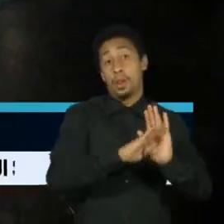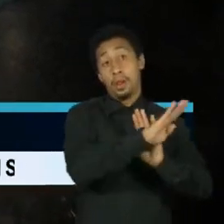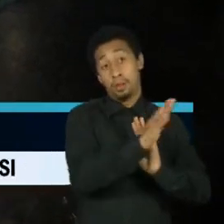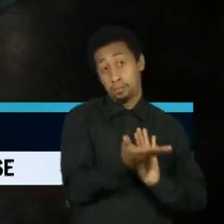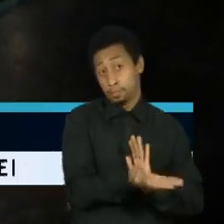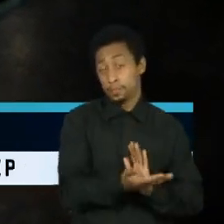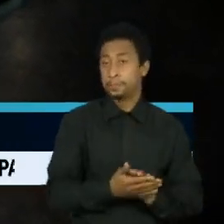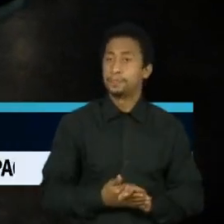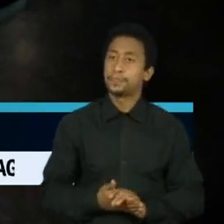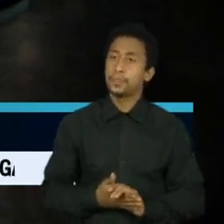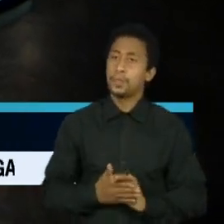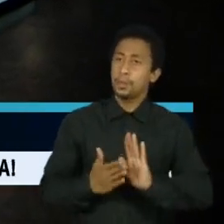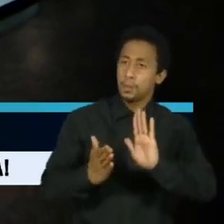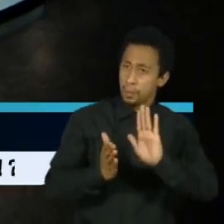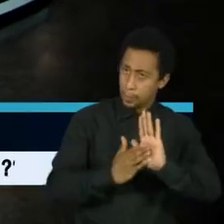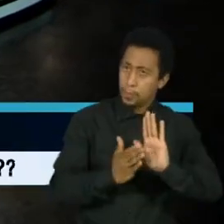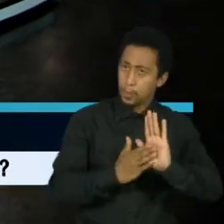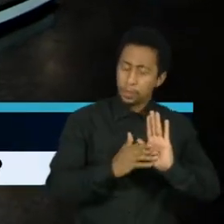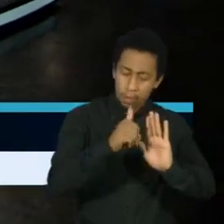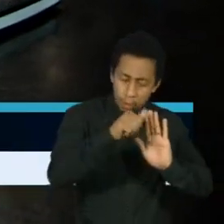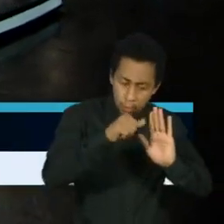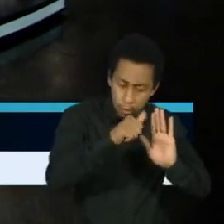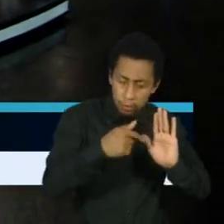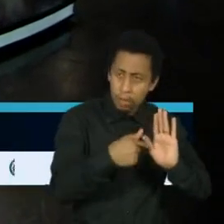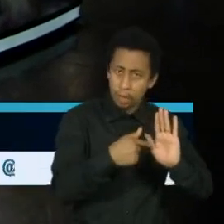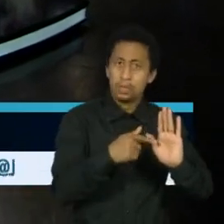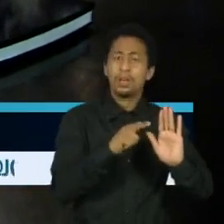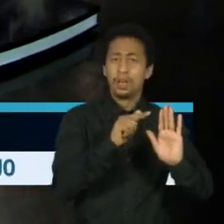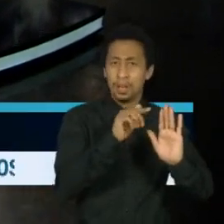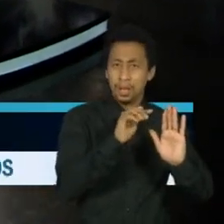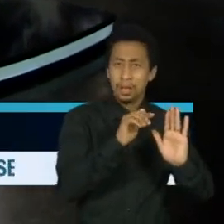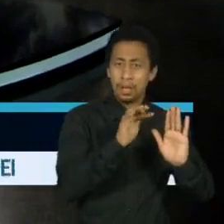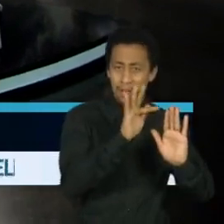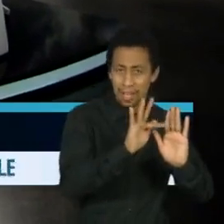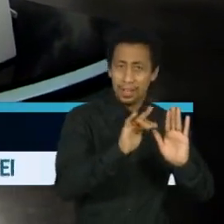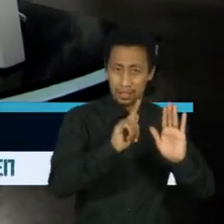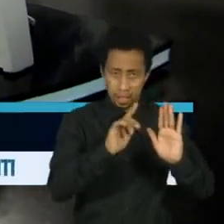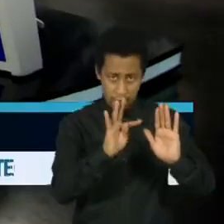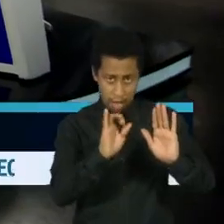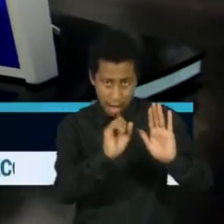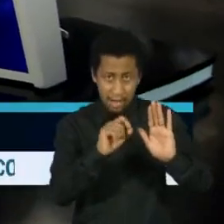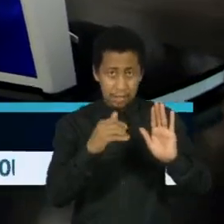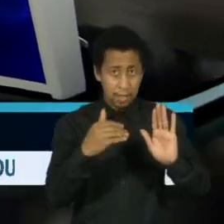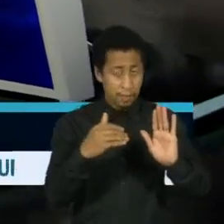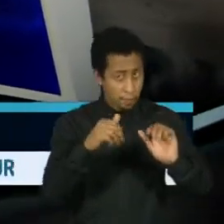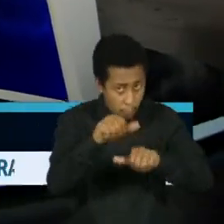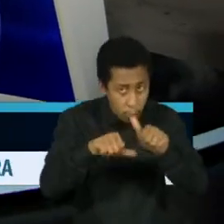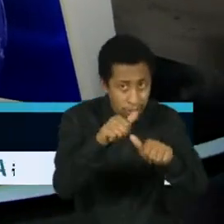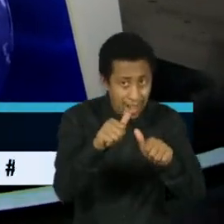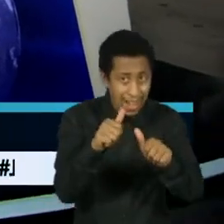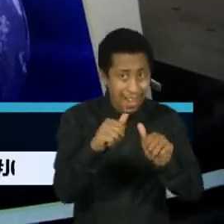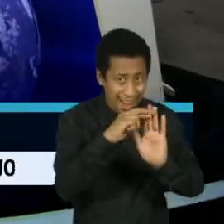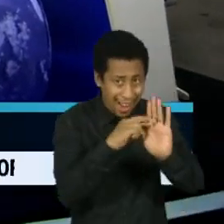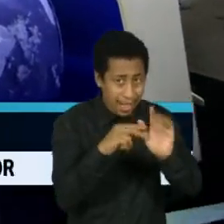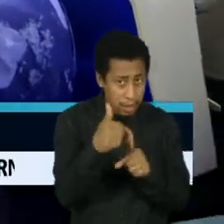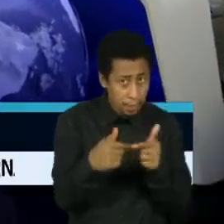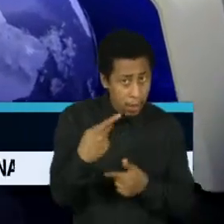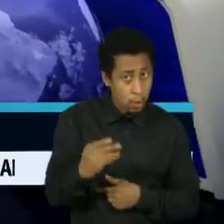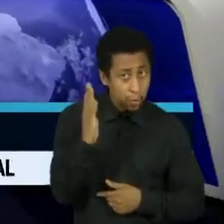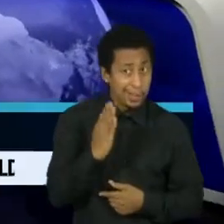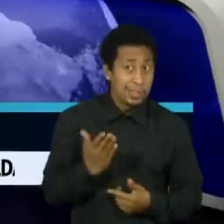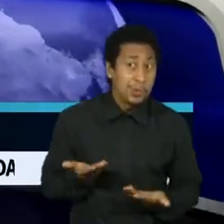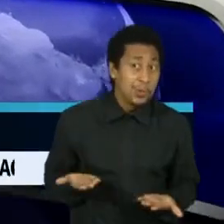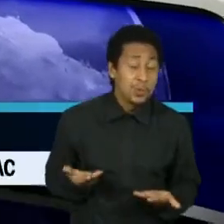Patrícia, essa proposta de alteração vem regulamentar uma nova realidade do mercado de trabalho no país? O que você acha dessa coisa